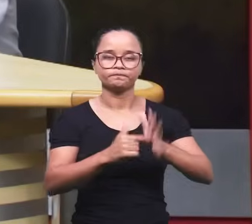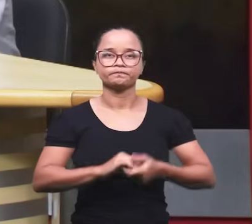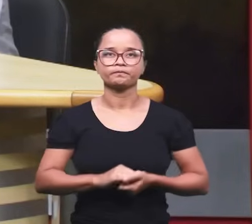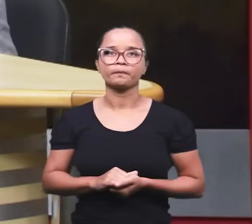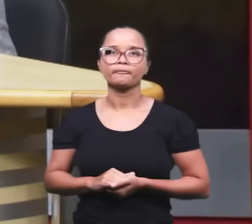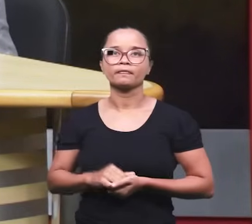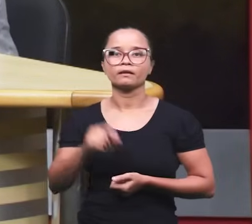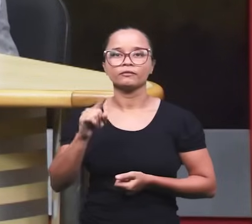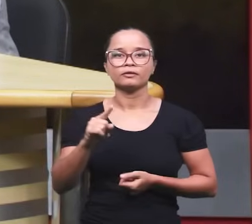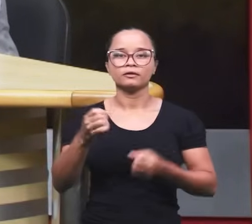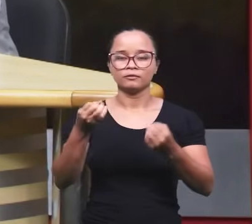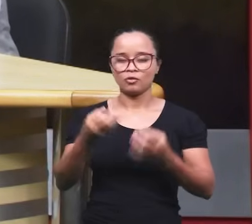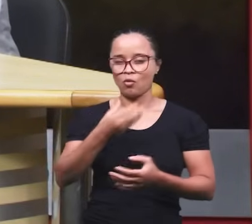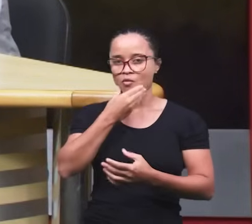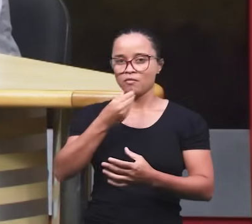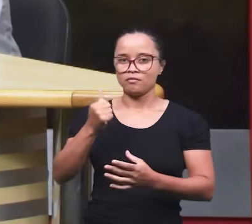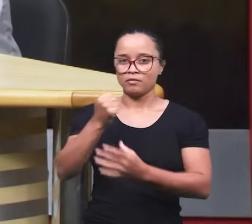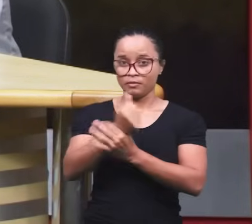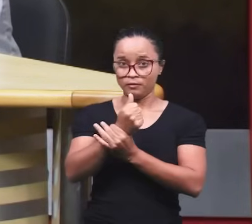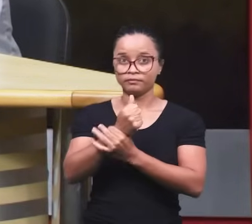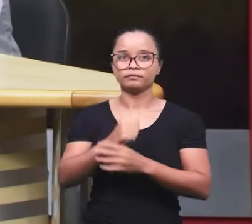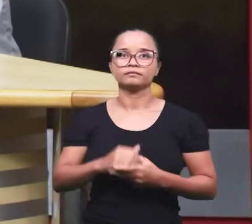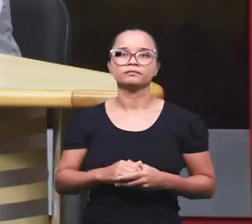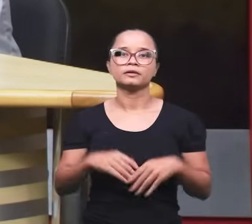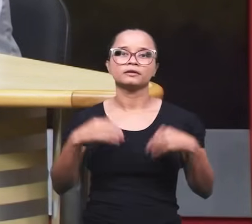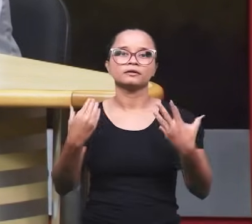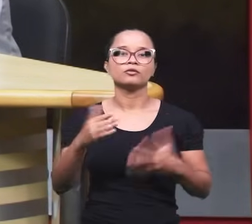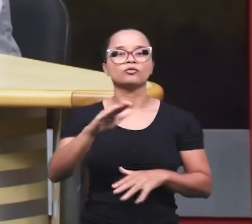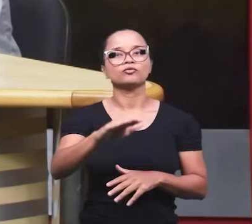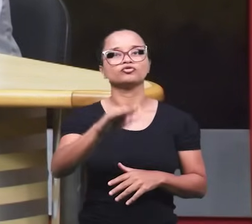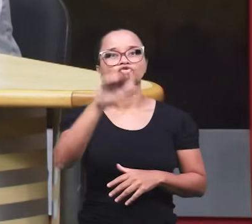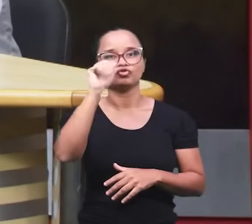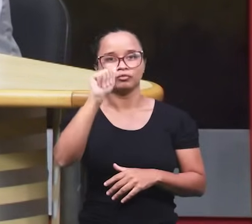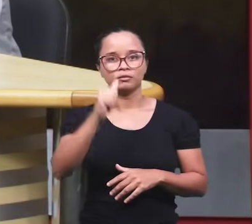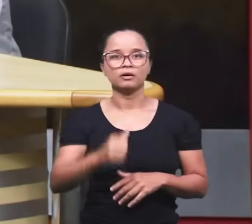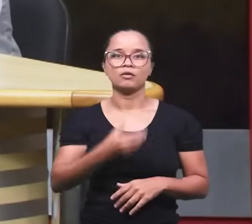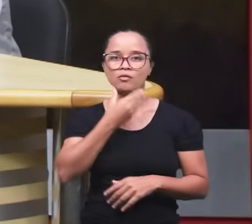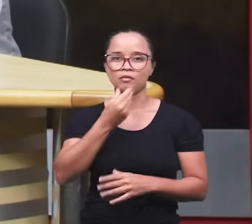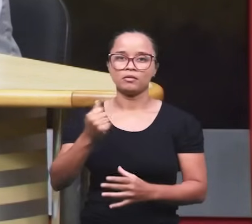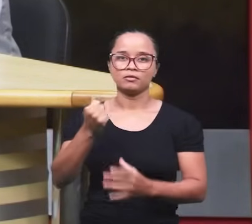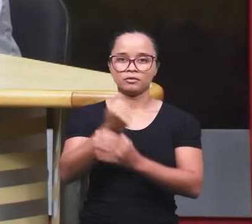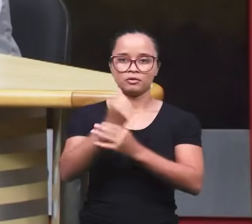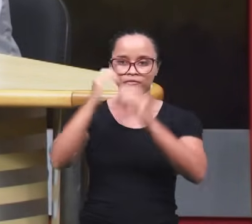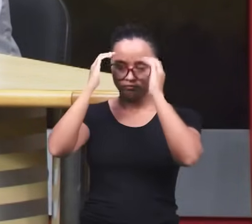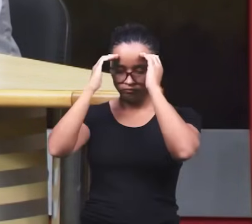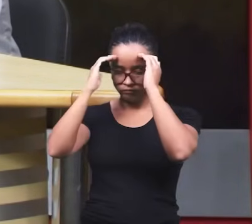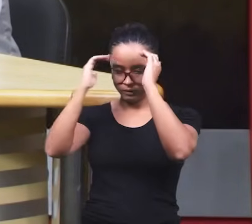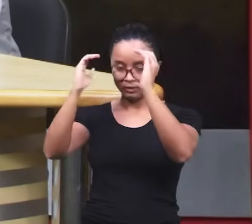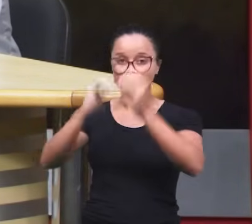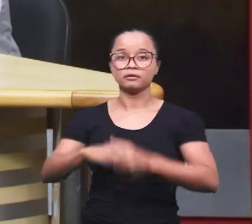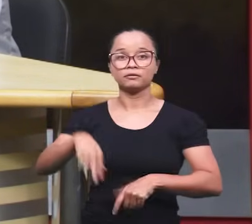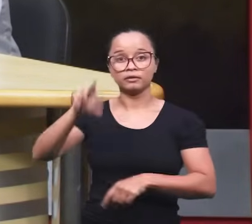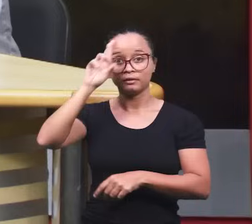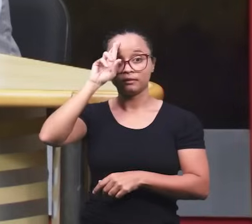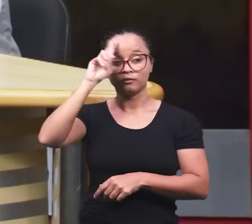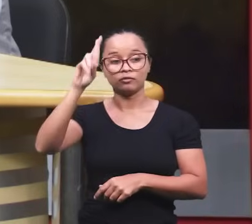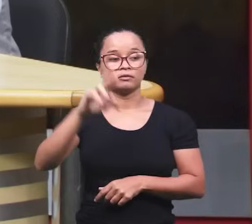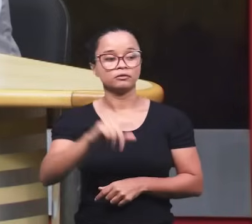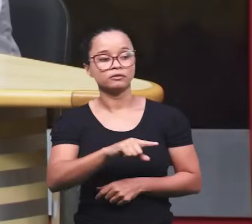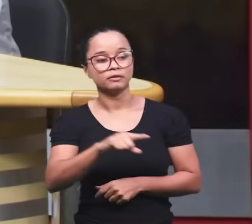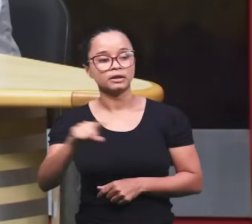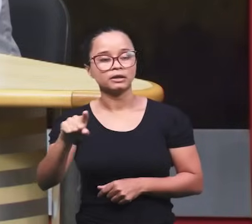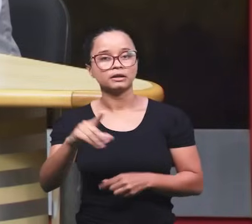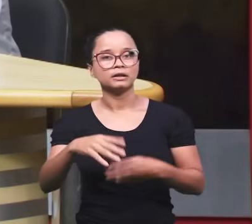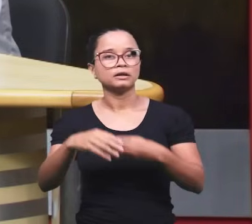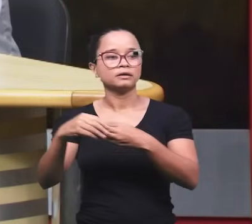traz você falou de Abraão né quando você pega o senhor chama Abraão ele obedece ao chamado ele vai o senhor leva